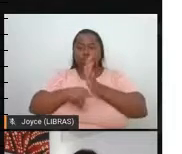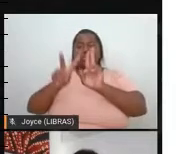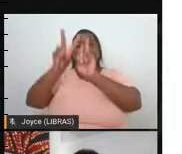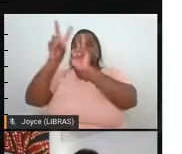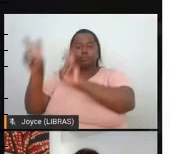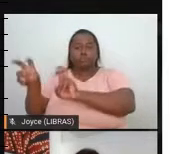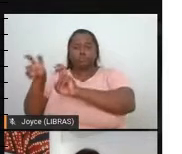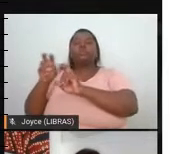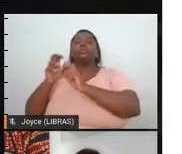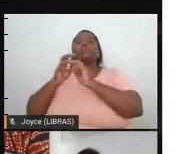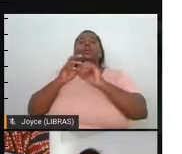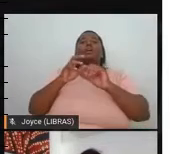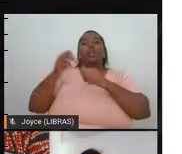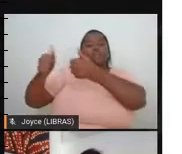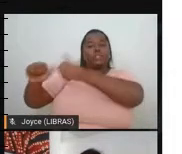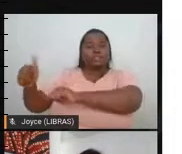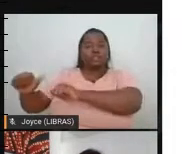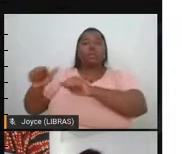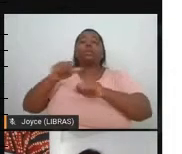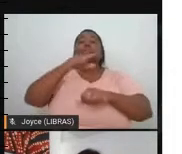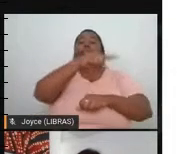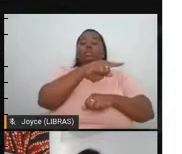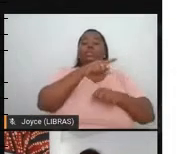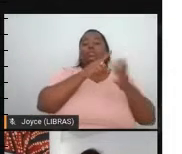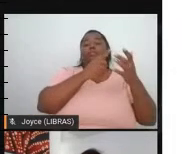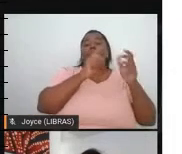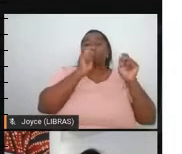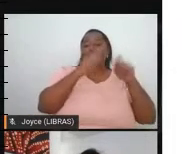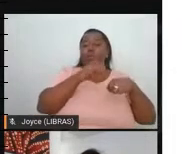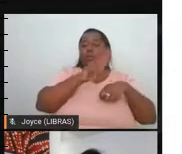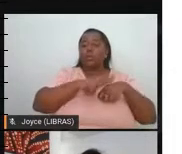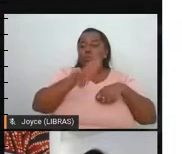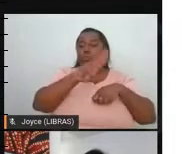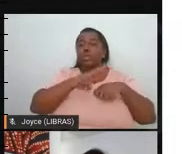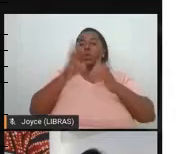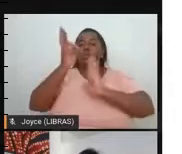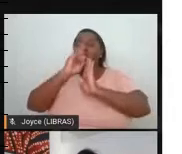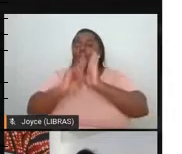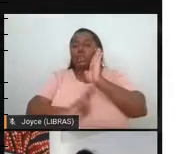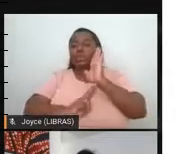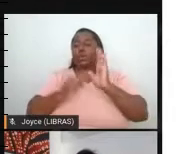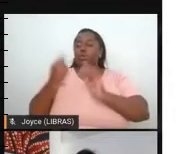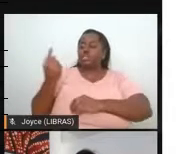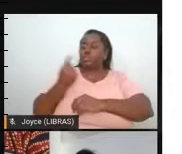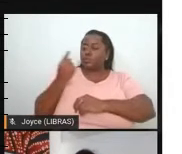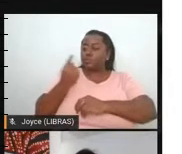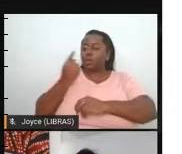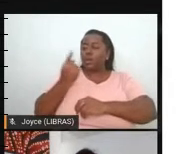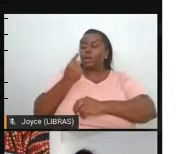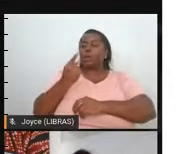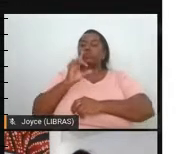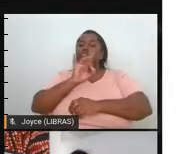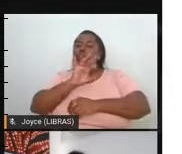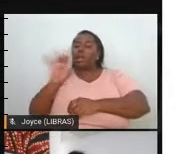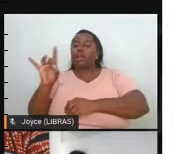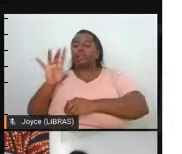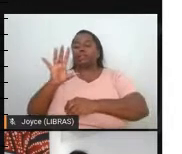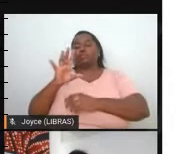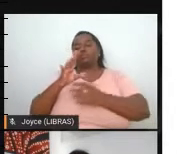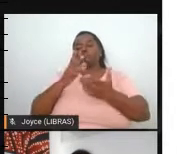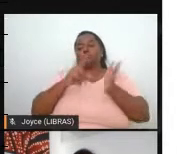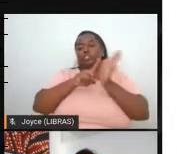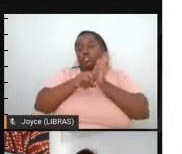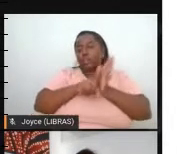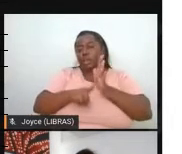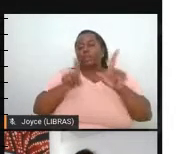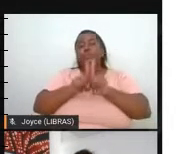utilizar multinumérico ou outras, e associado a relatórios individuais, né, de cada questionário, e de notas e frequências,